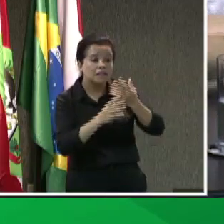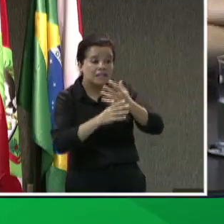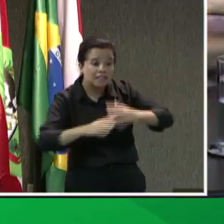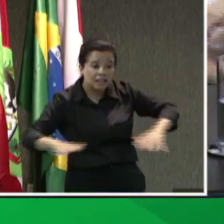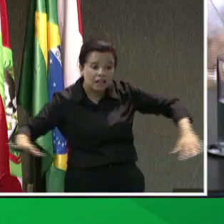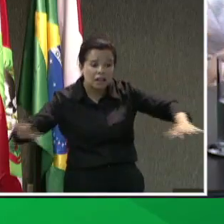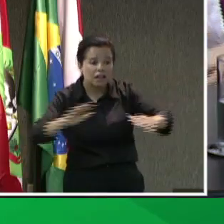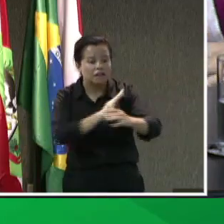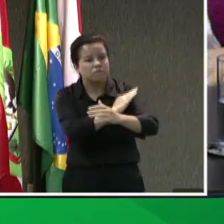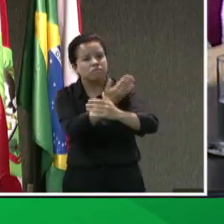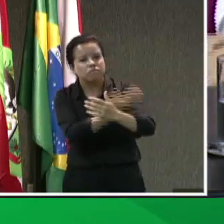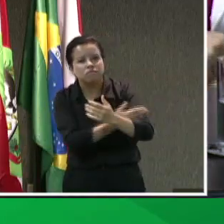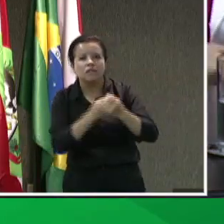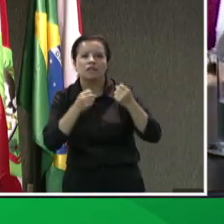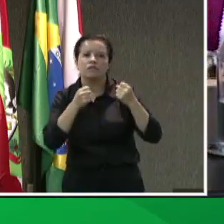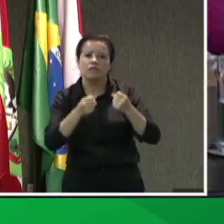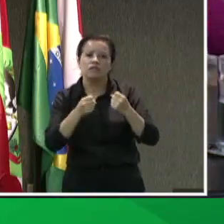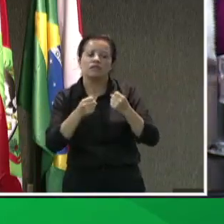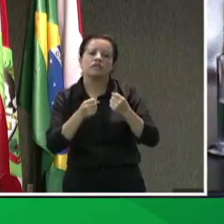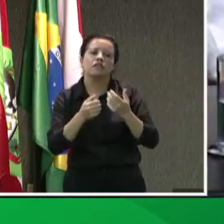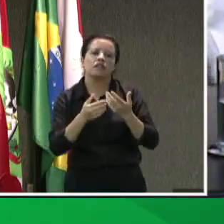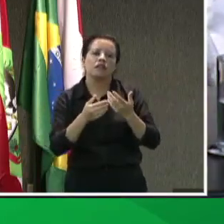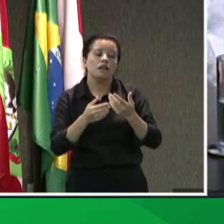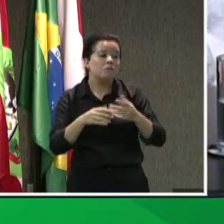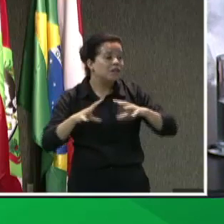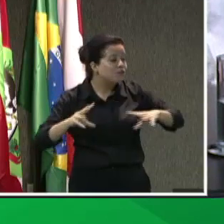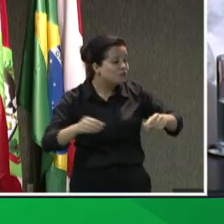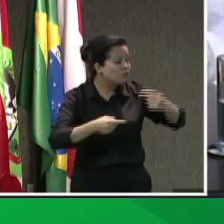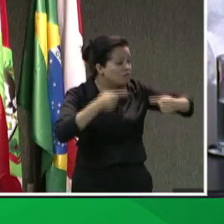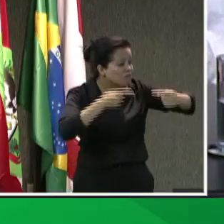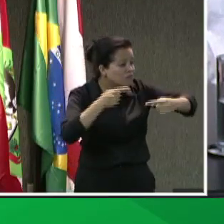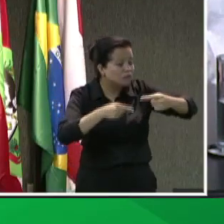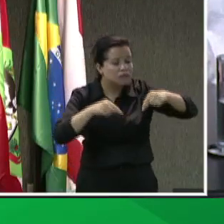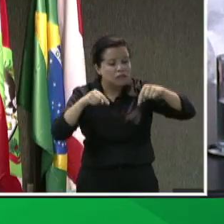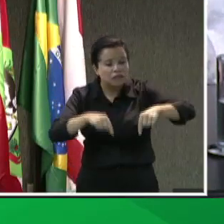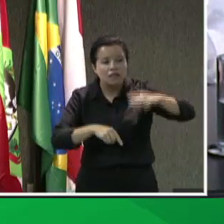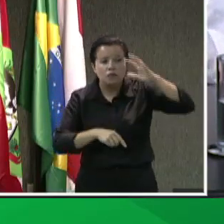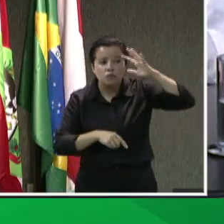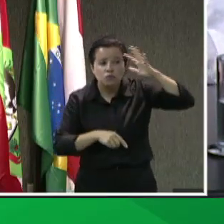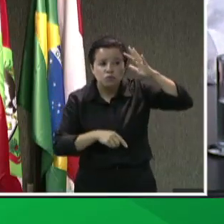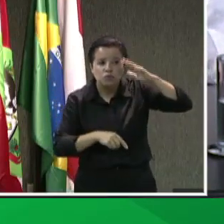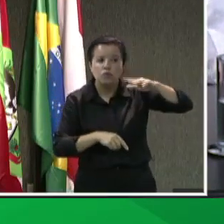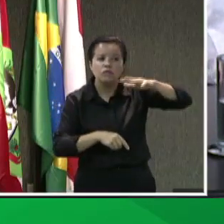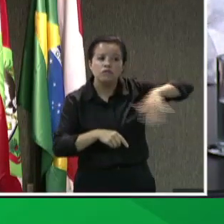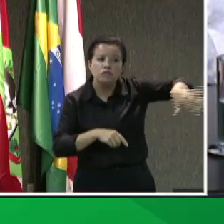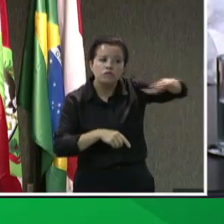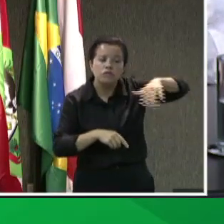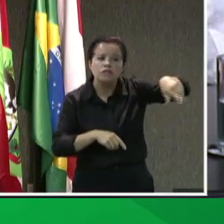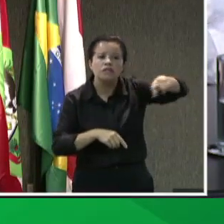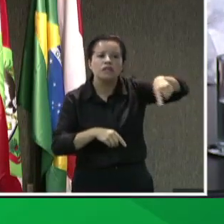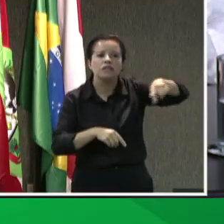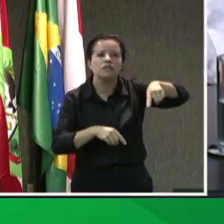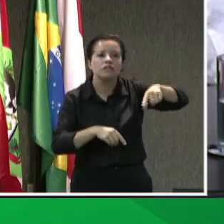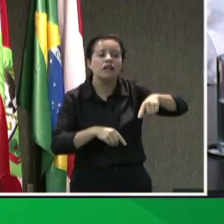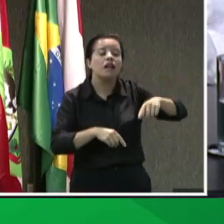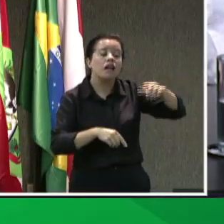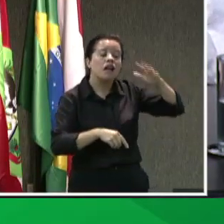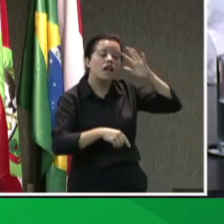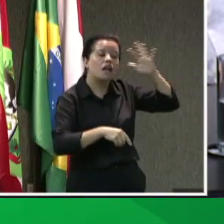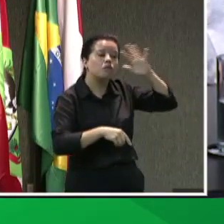para que o que foi debatido aqui, esses sonhos que vocês têm e necessitam, e o sonho que é comum